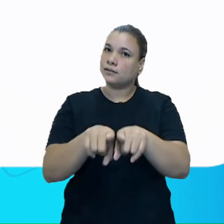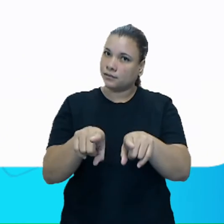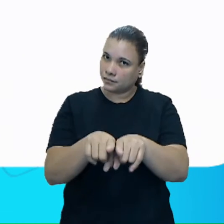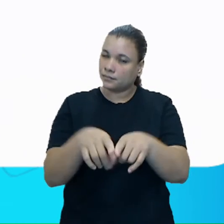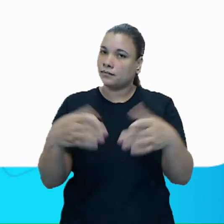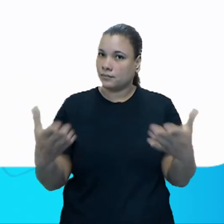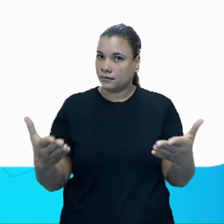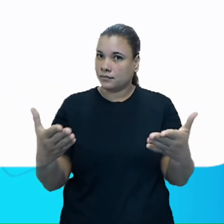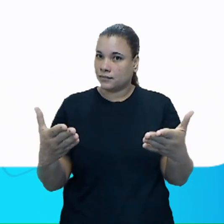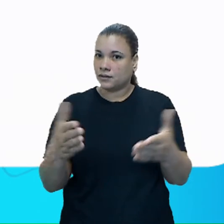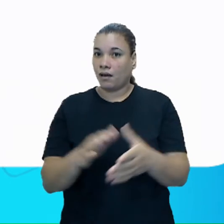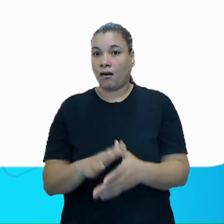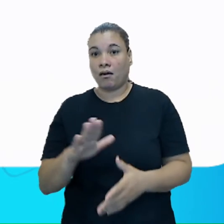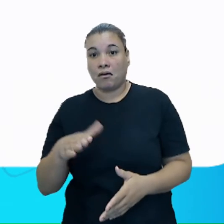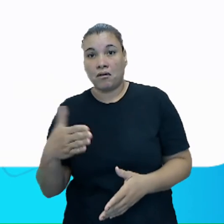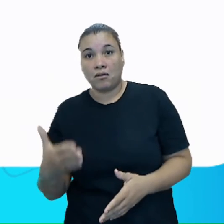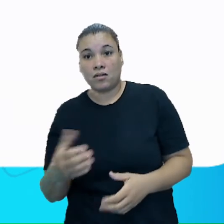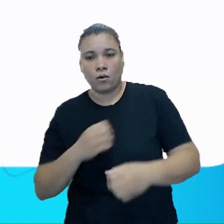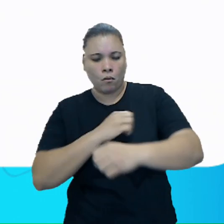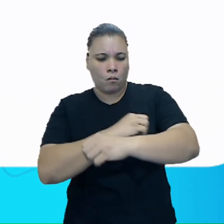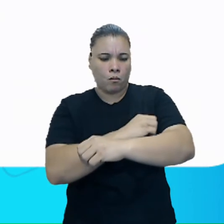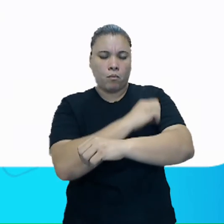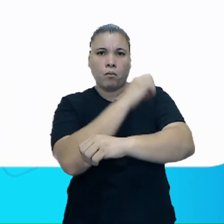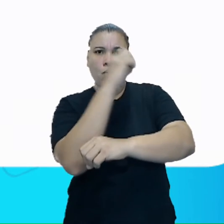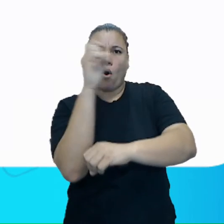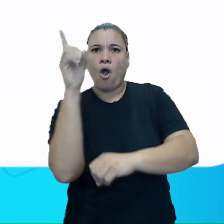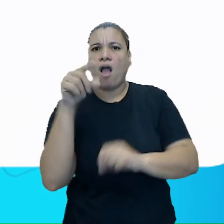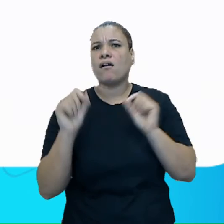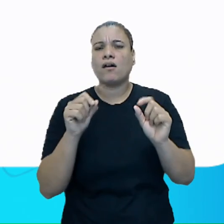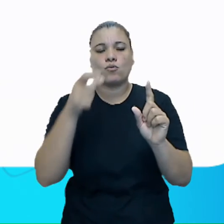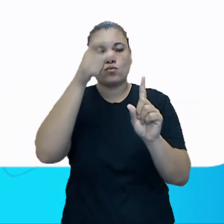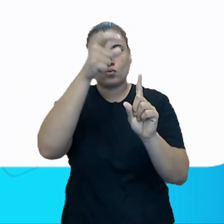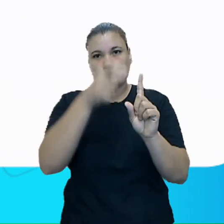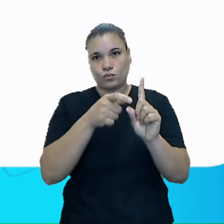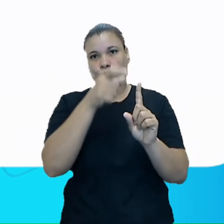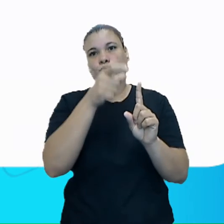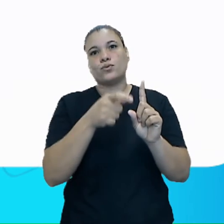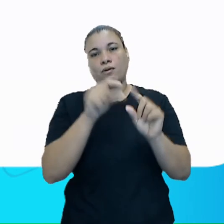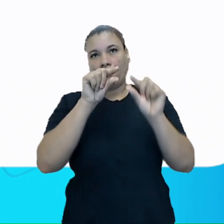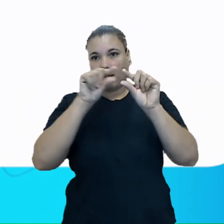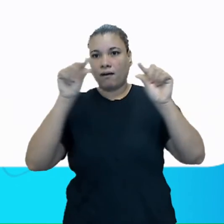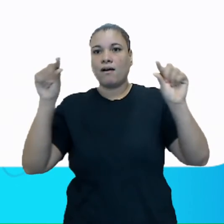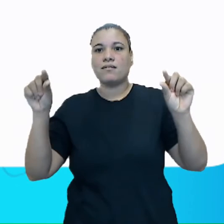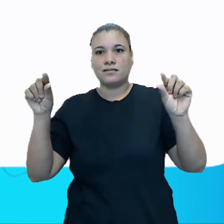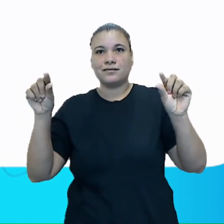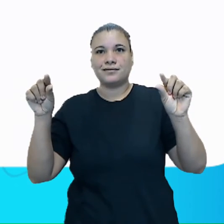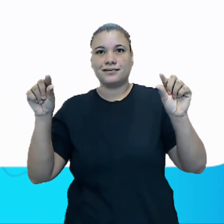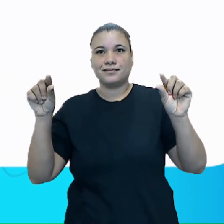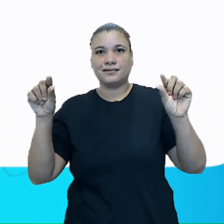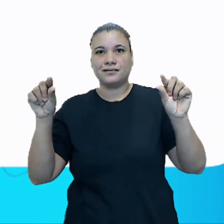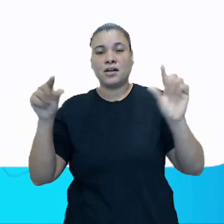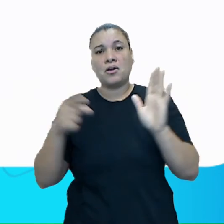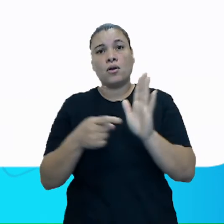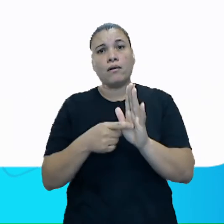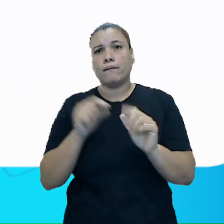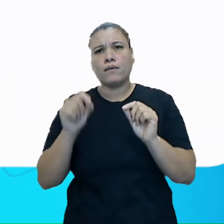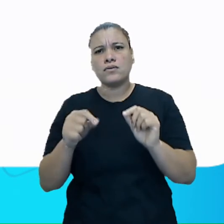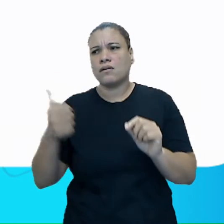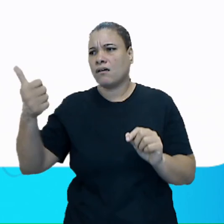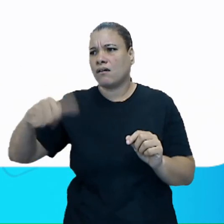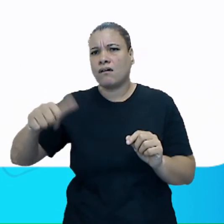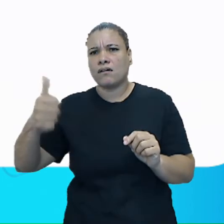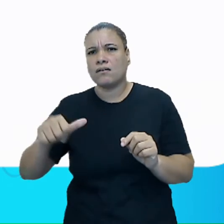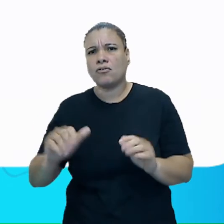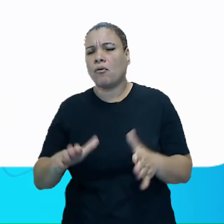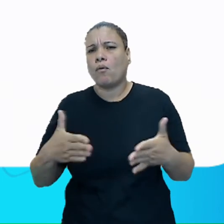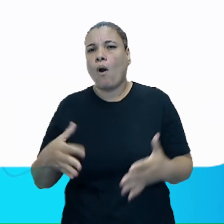uma característica do sujeito. Portanto, aqui também eu não tenho presença, eu não tenho um núcleo aqui,